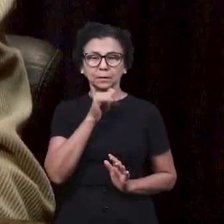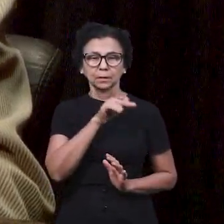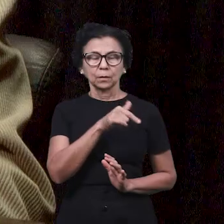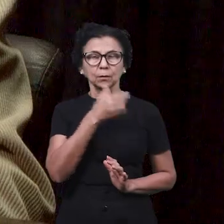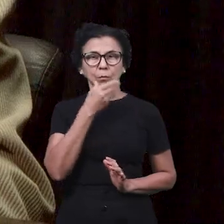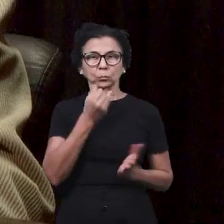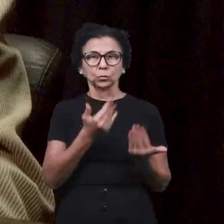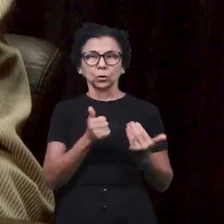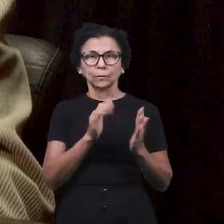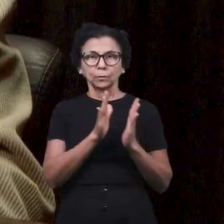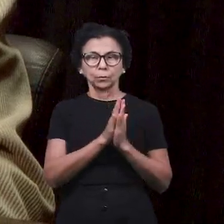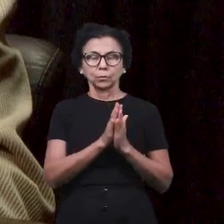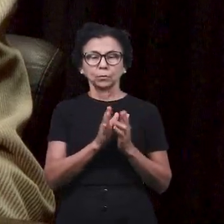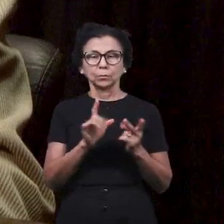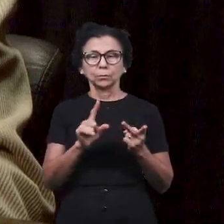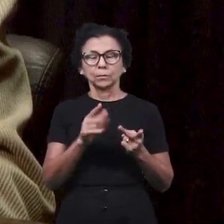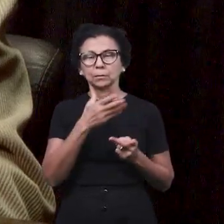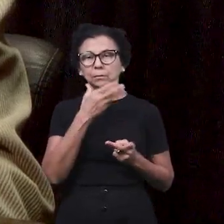orou, jejuou,